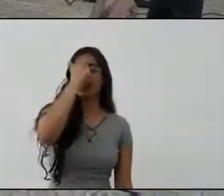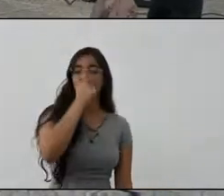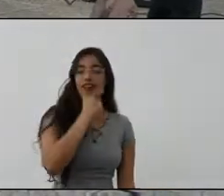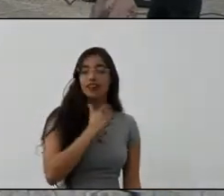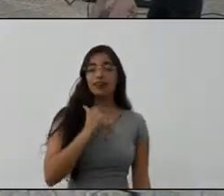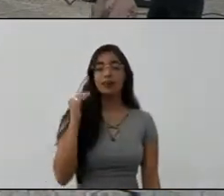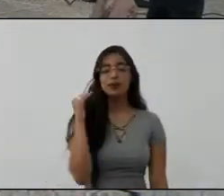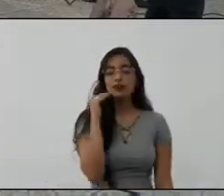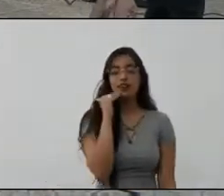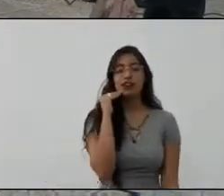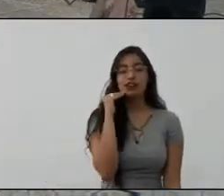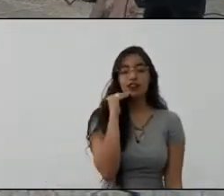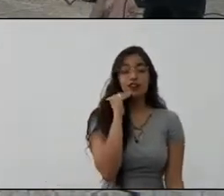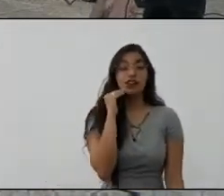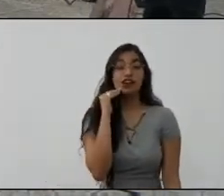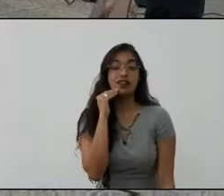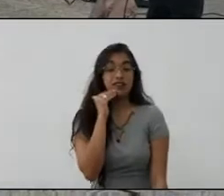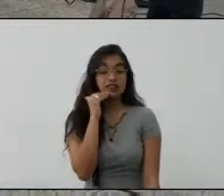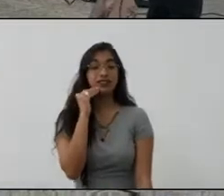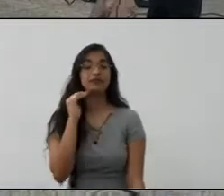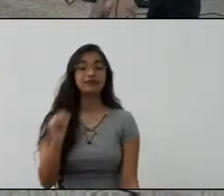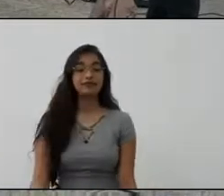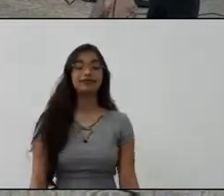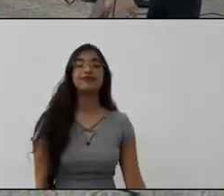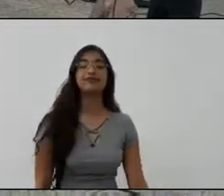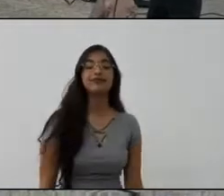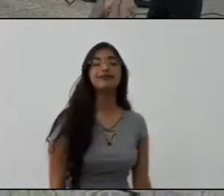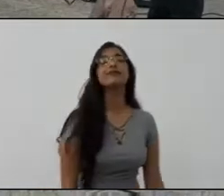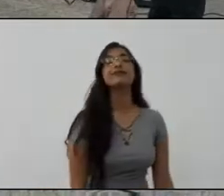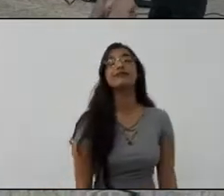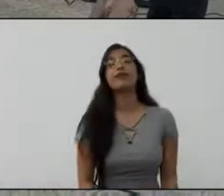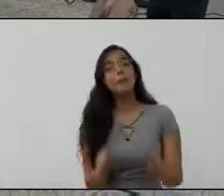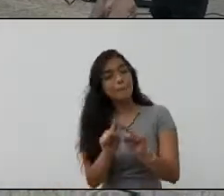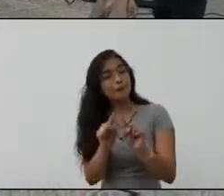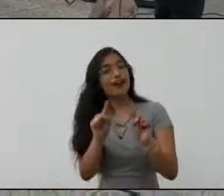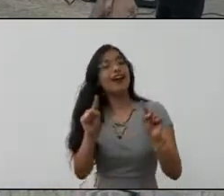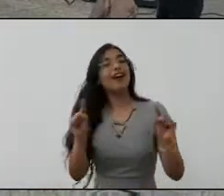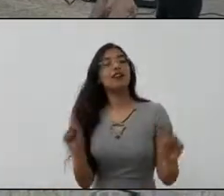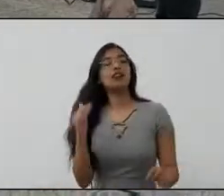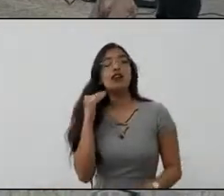300, mesmo eu sendo pequeno,